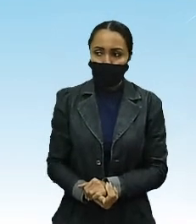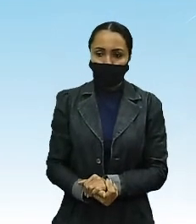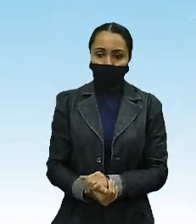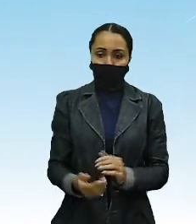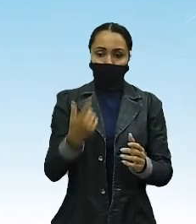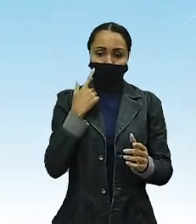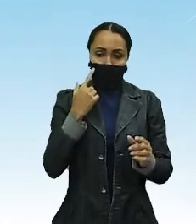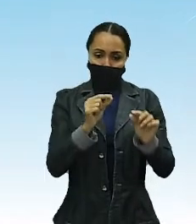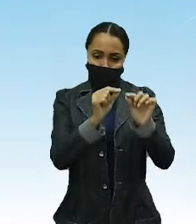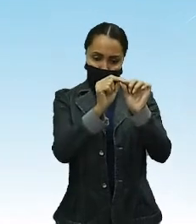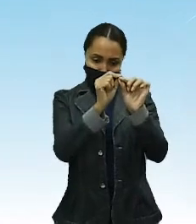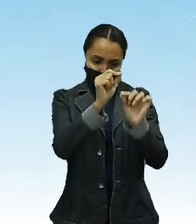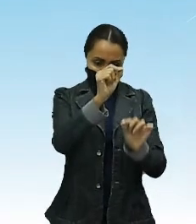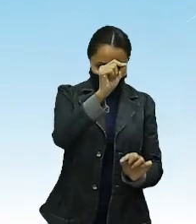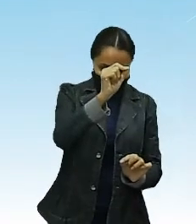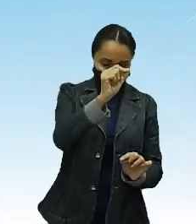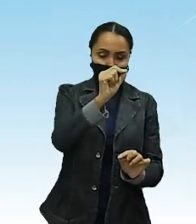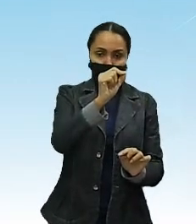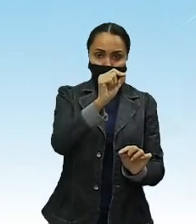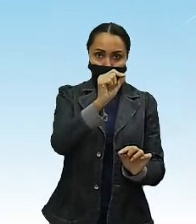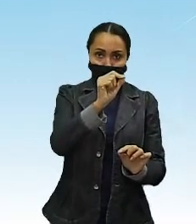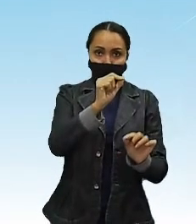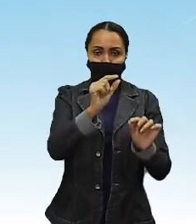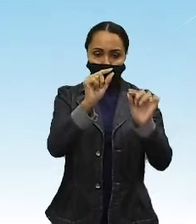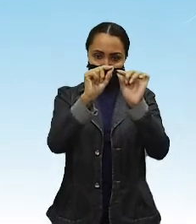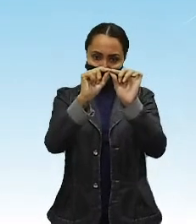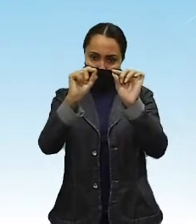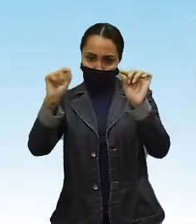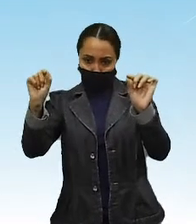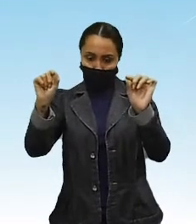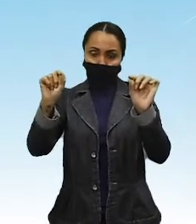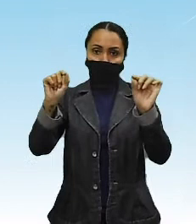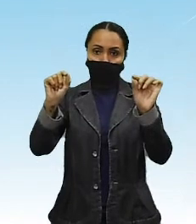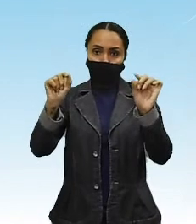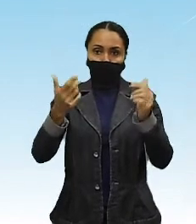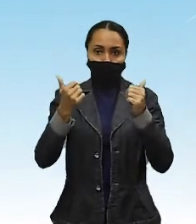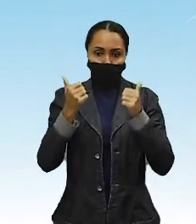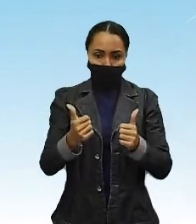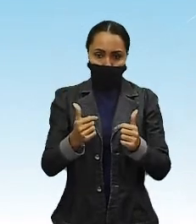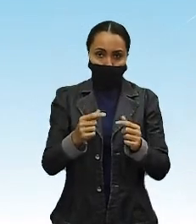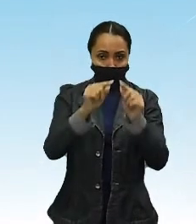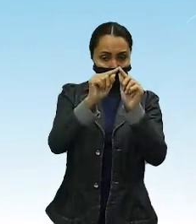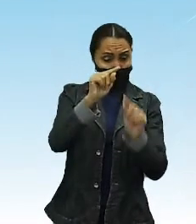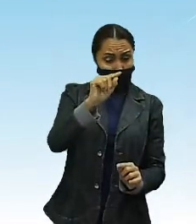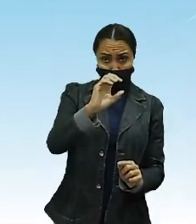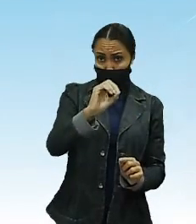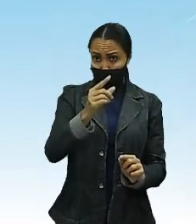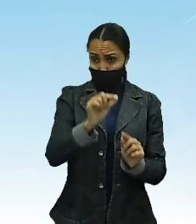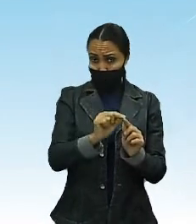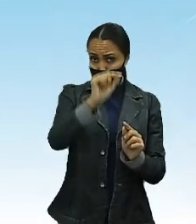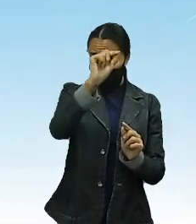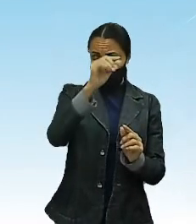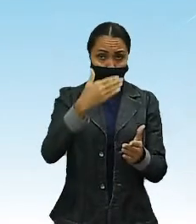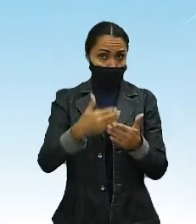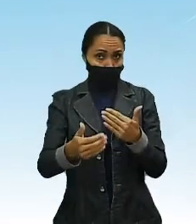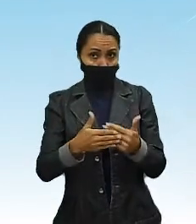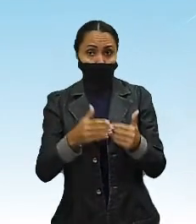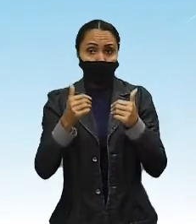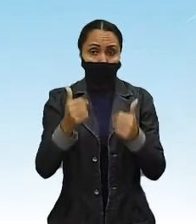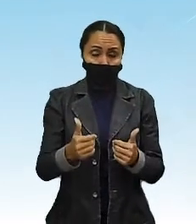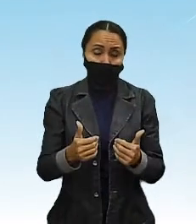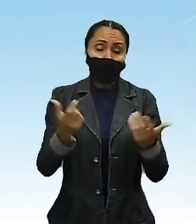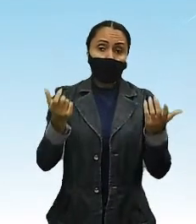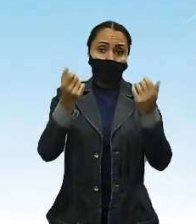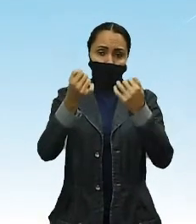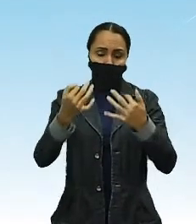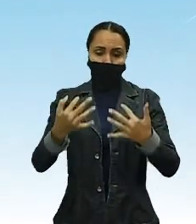na linha e ao deslocamento na verticalidade. Vertical, tá? Para baixo ou para cima, tanto faz. Tranquilo? Agora a gente vai